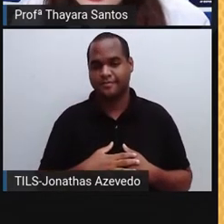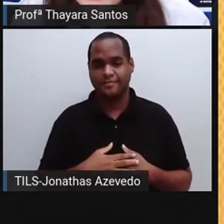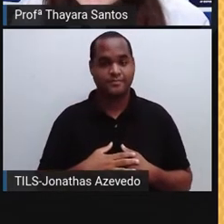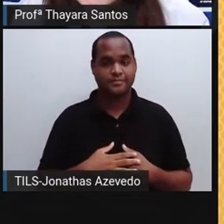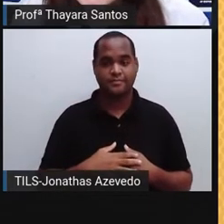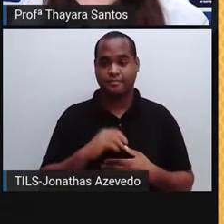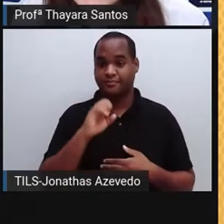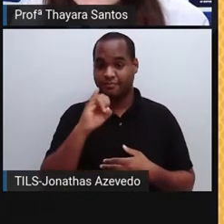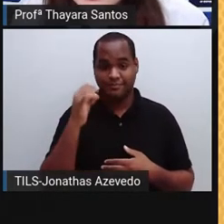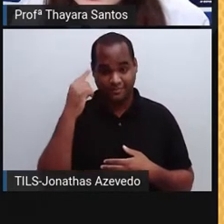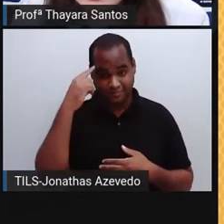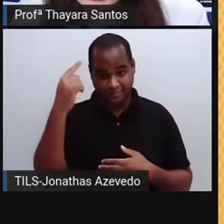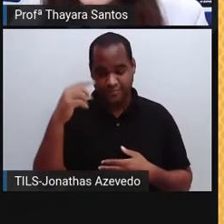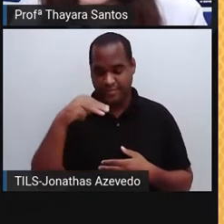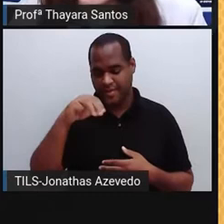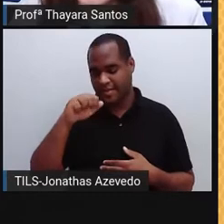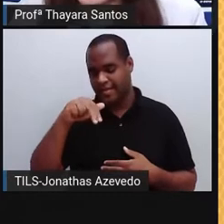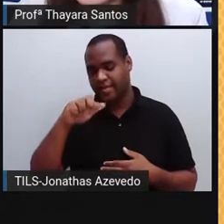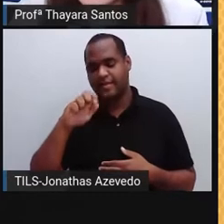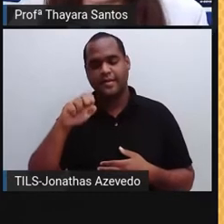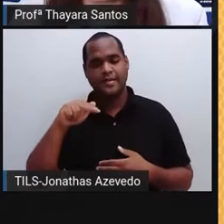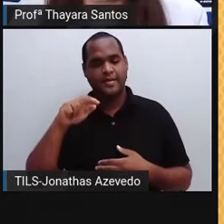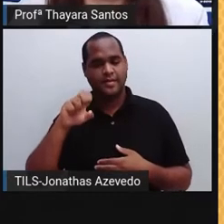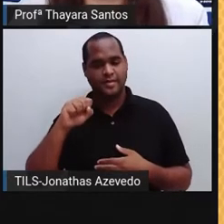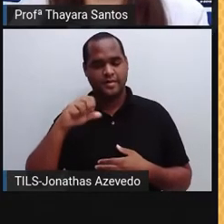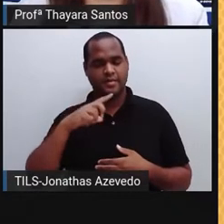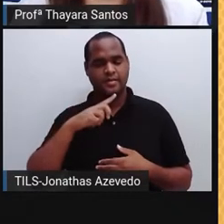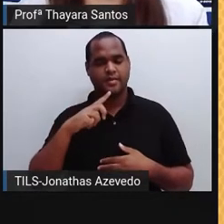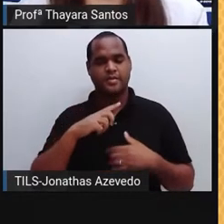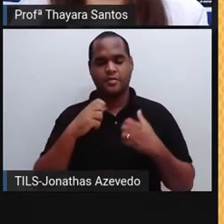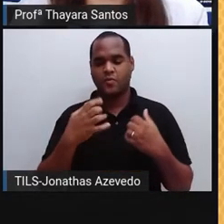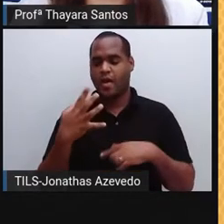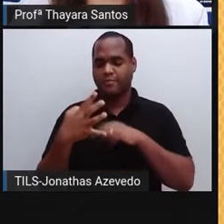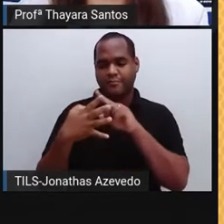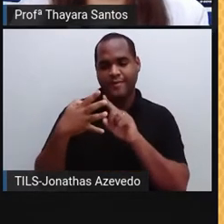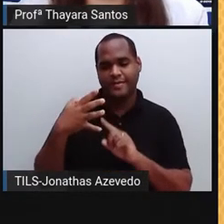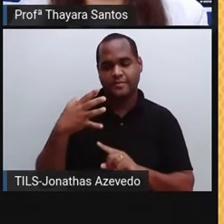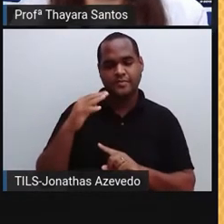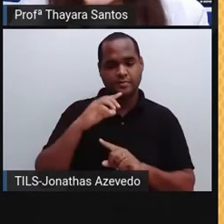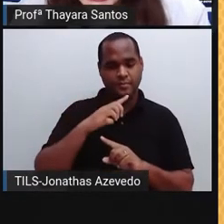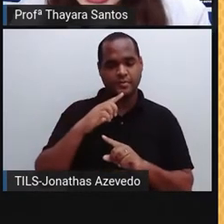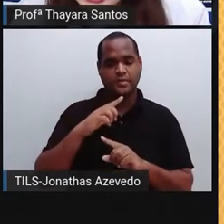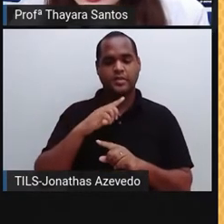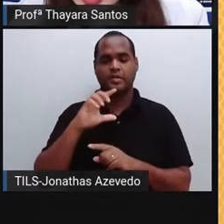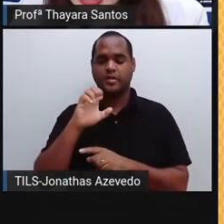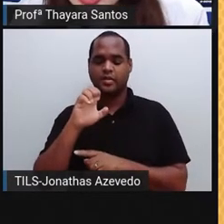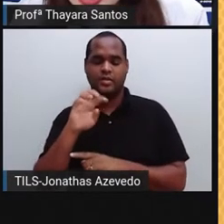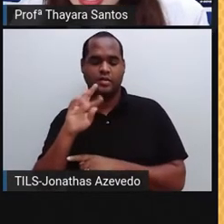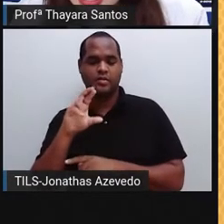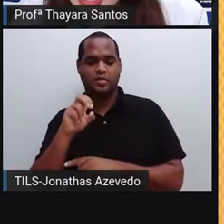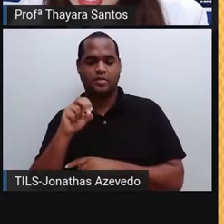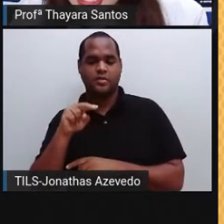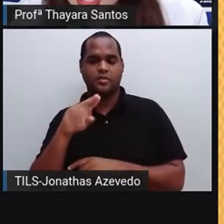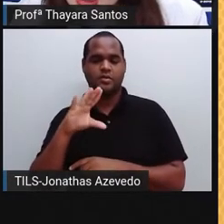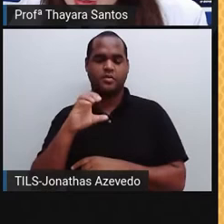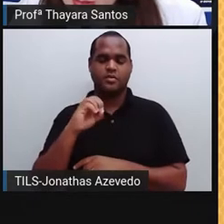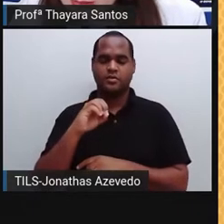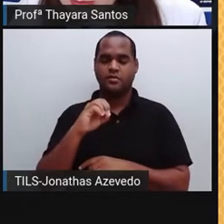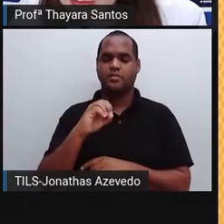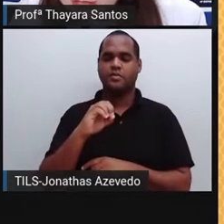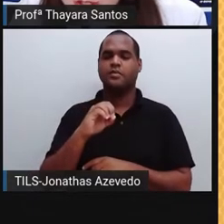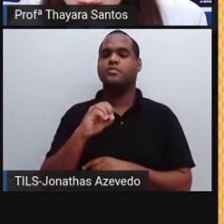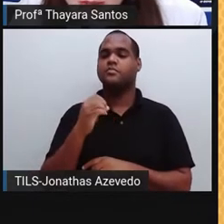Se o manganês tiver 4 camadas eletrônicas, isso quer dizer que